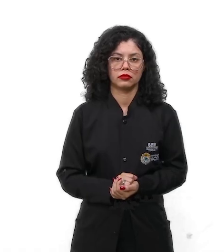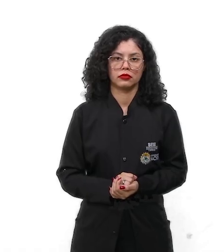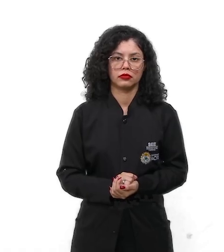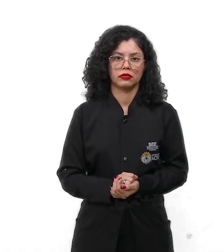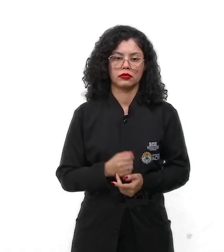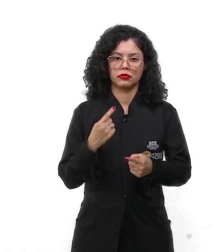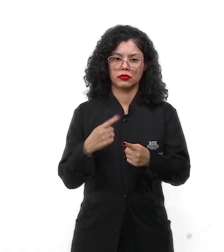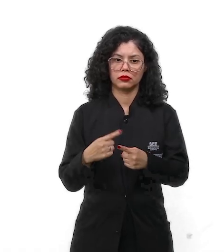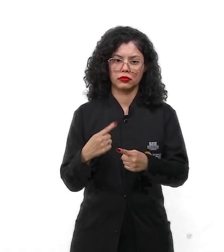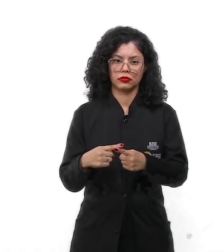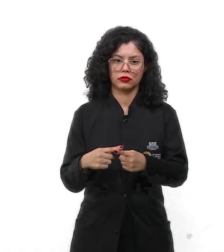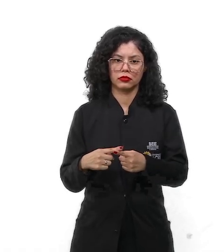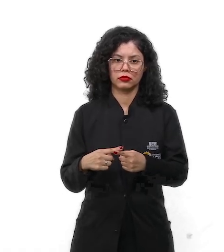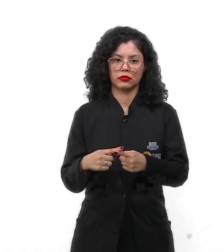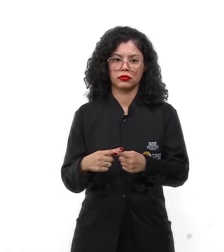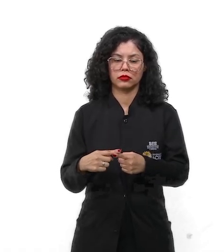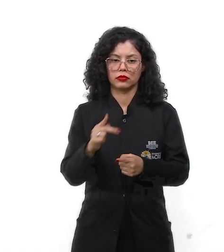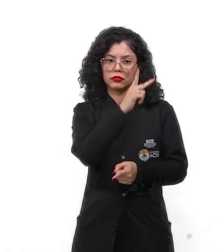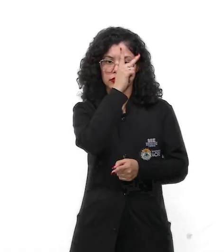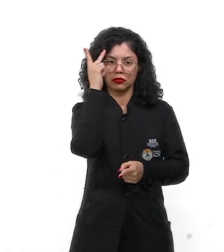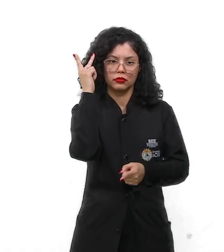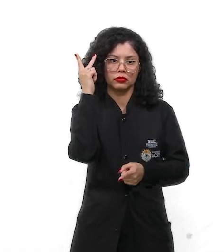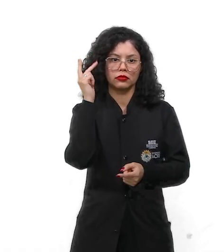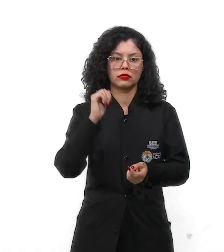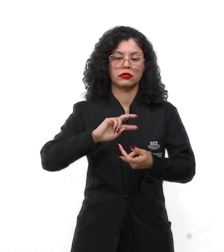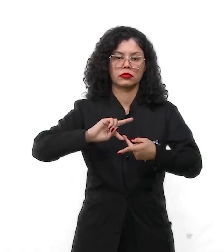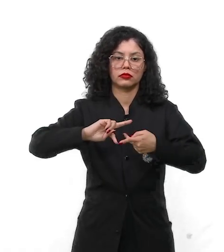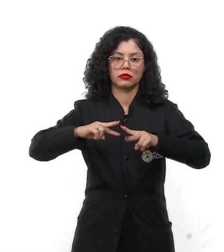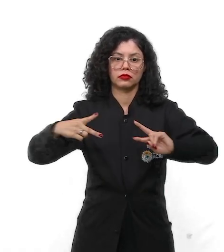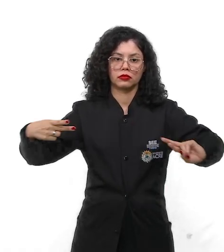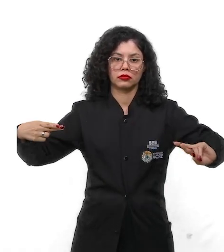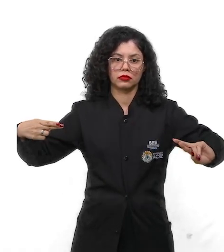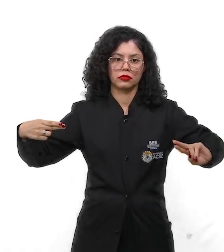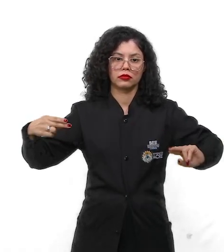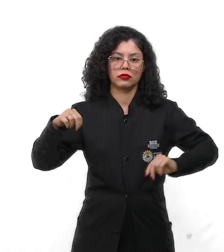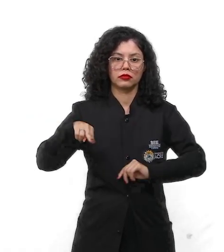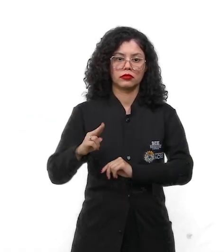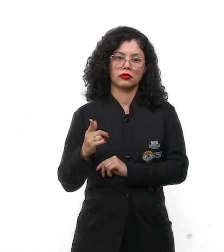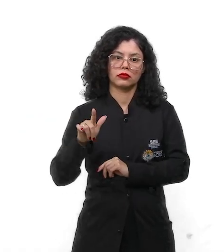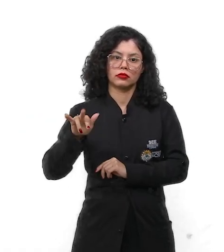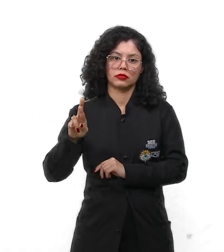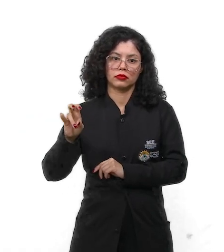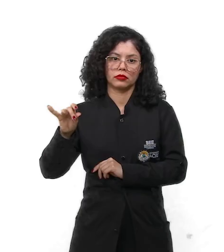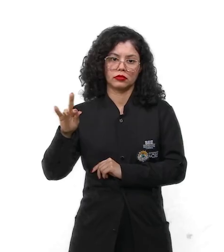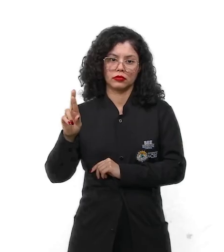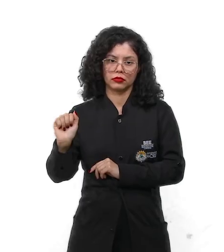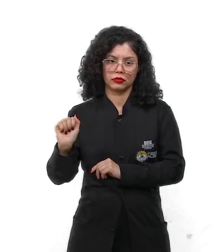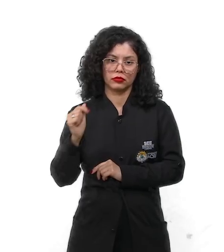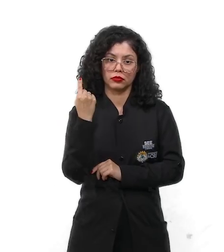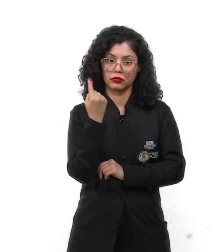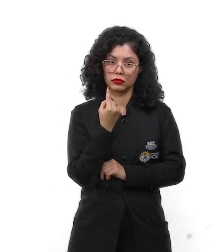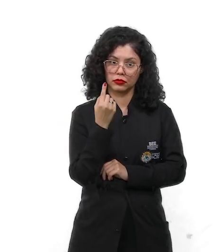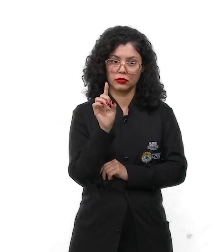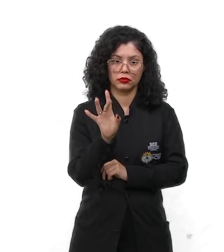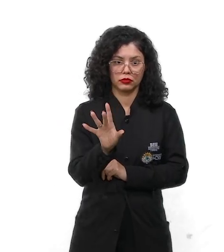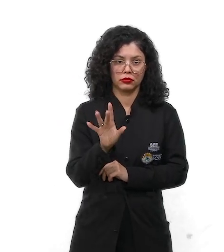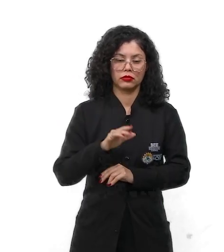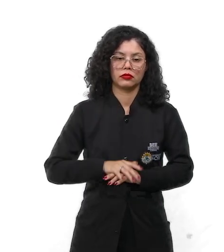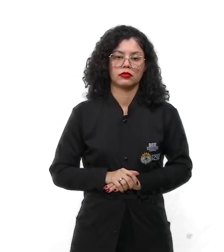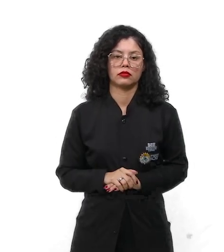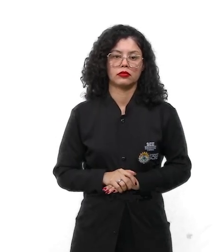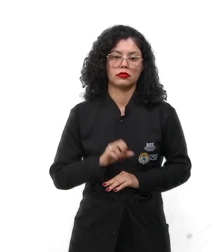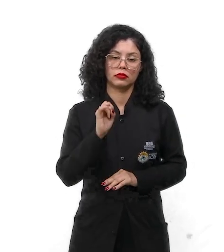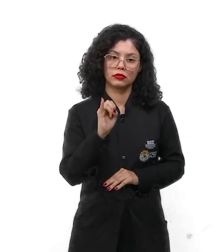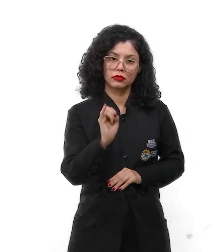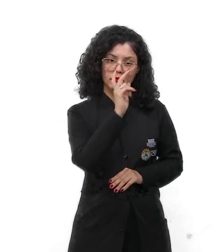por que as pessoas não falam do DNA nuclear? DNA nuclear é um só. Então, se